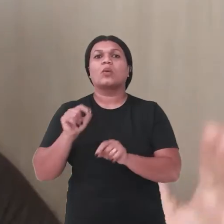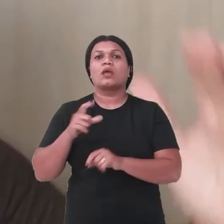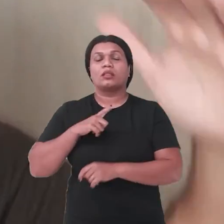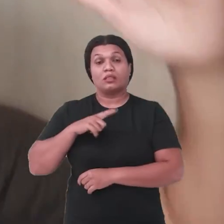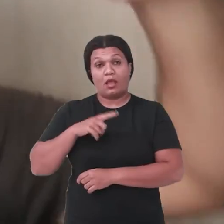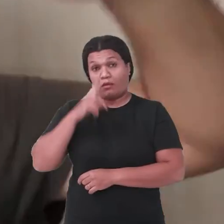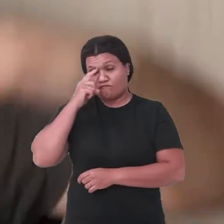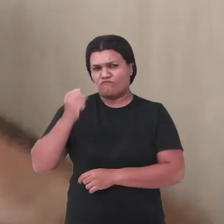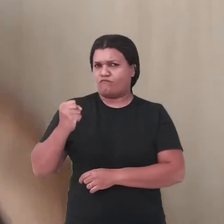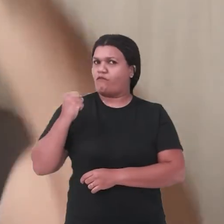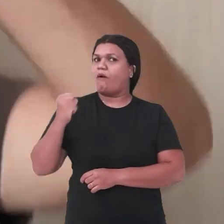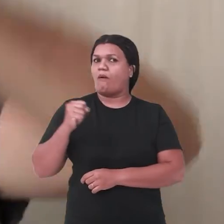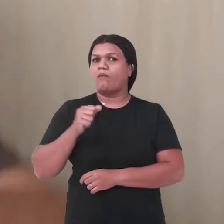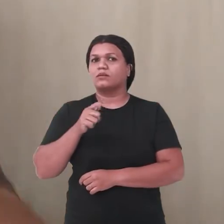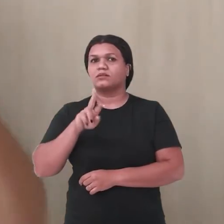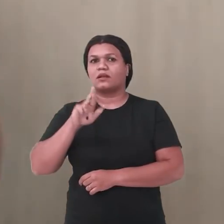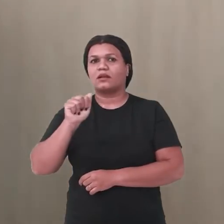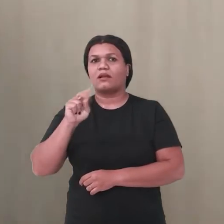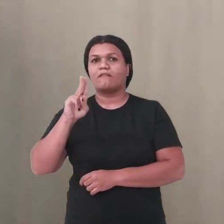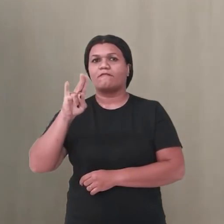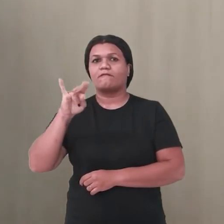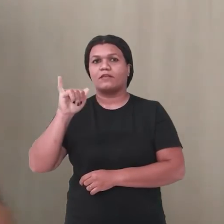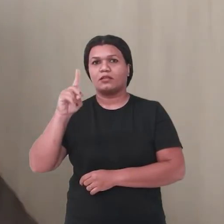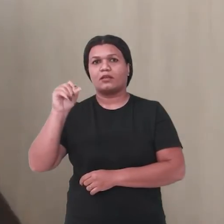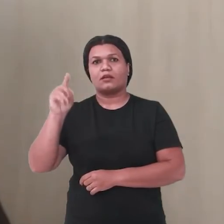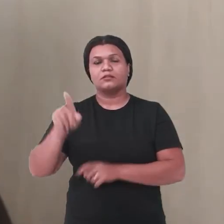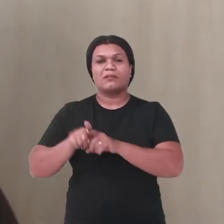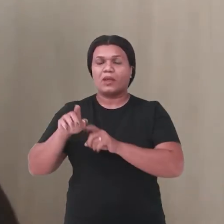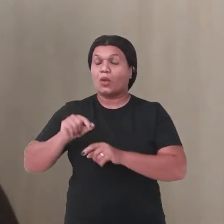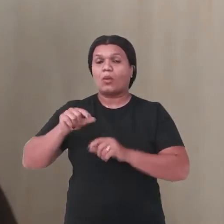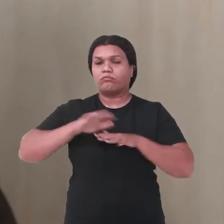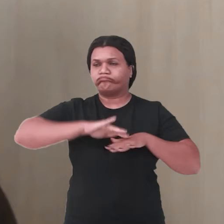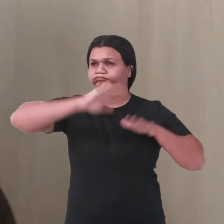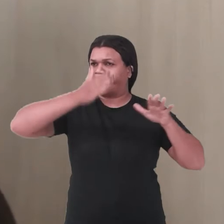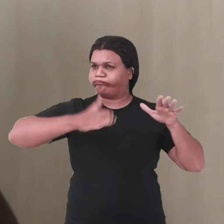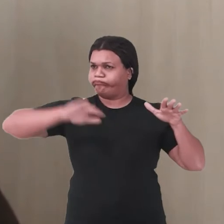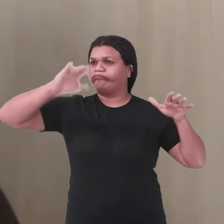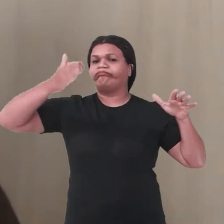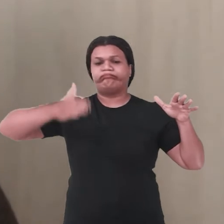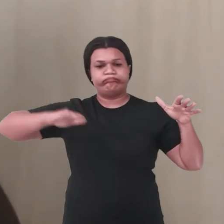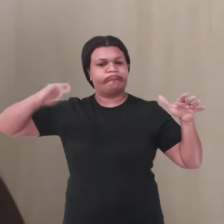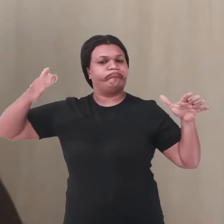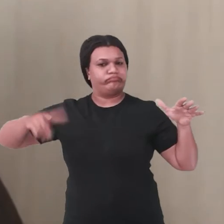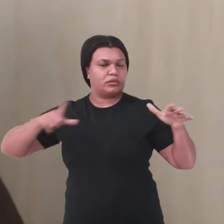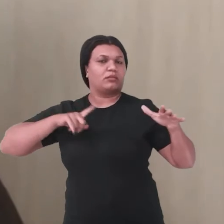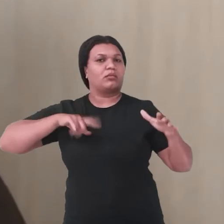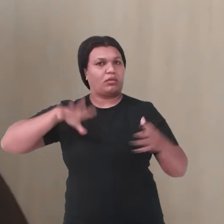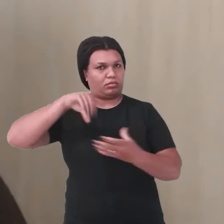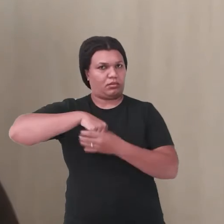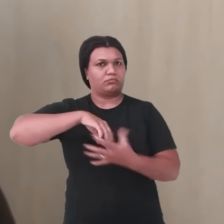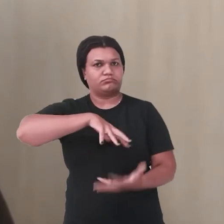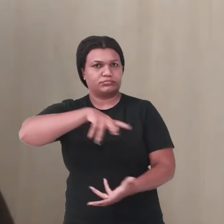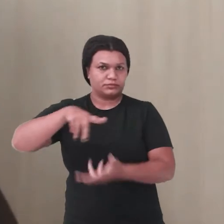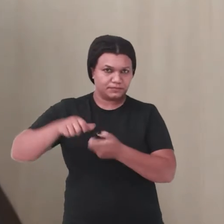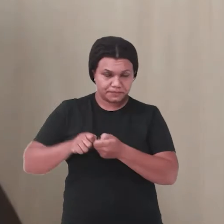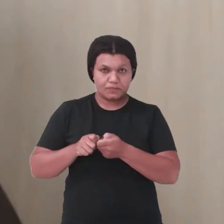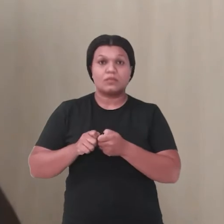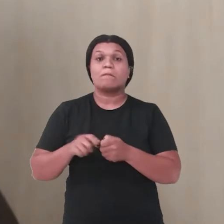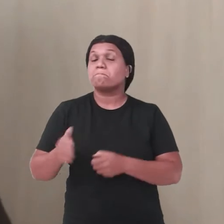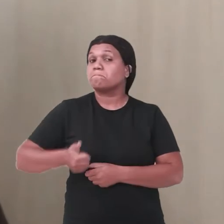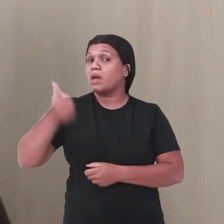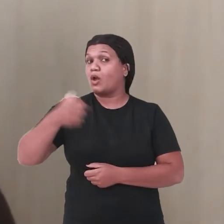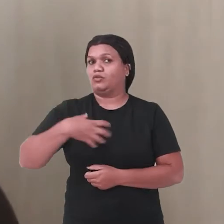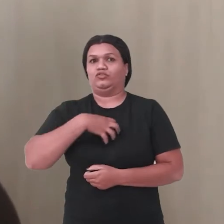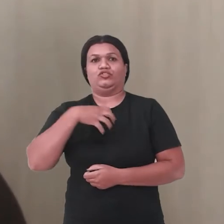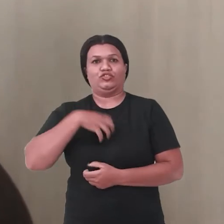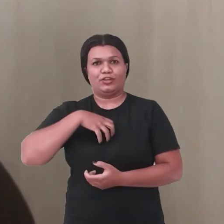força da gravidade, as irregularidades da superfície terrestre, que nós conhecemos como relevo, a melhor forma geométrica que